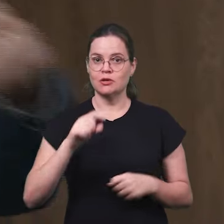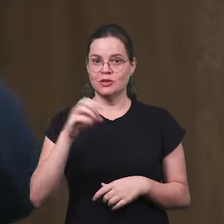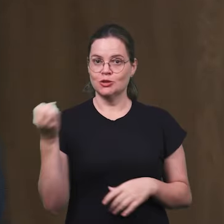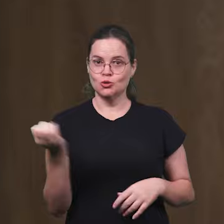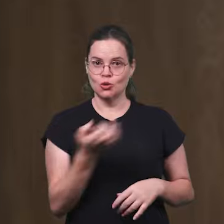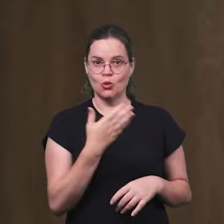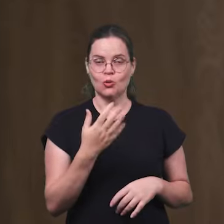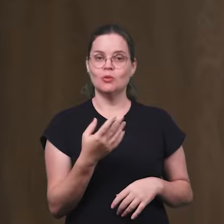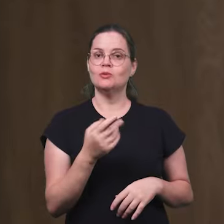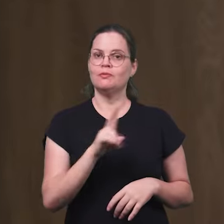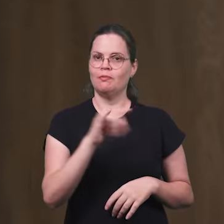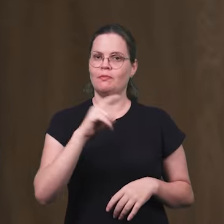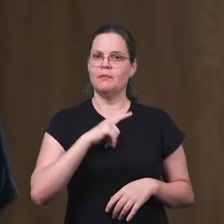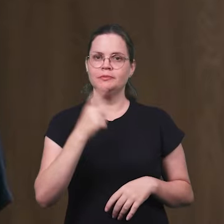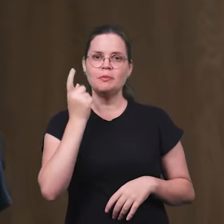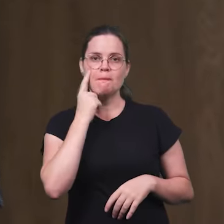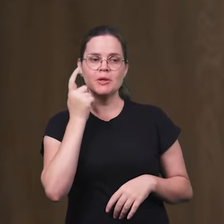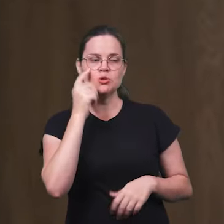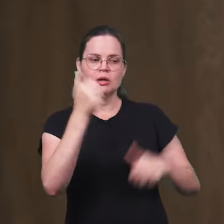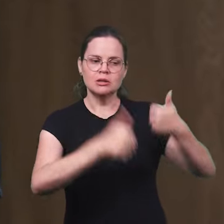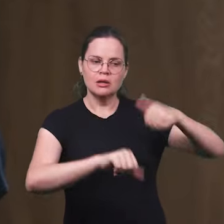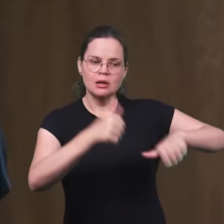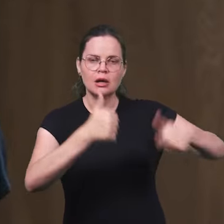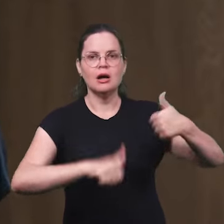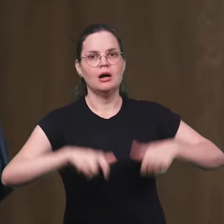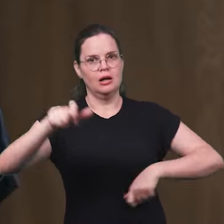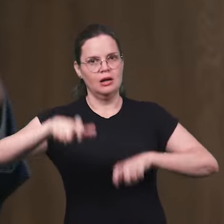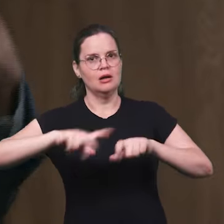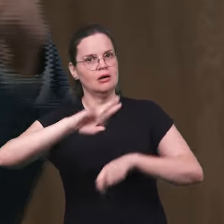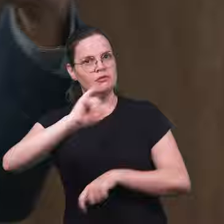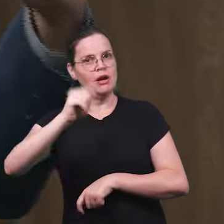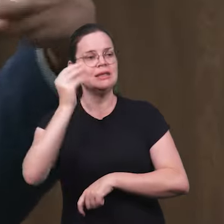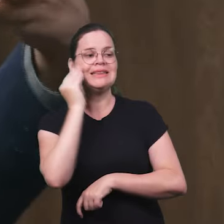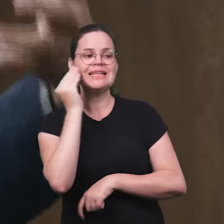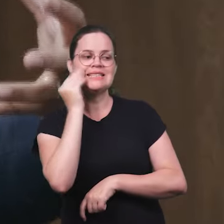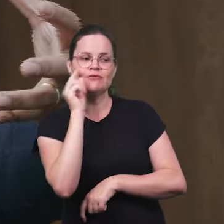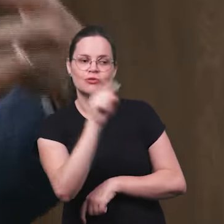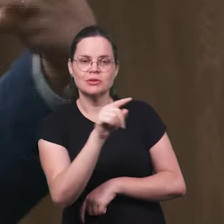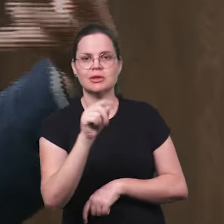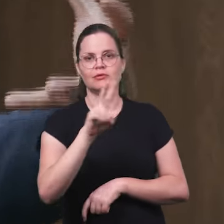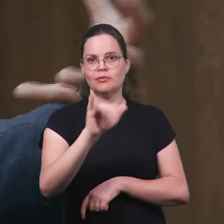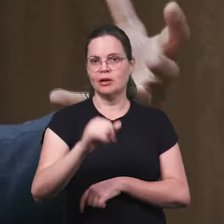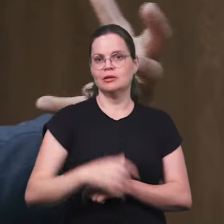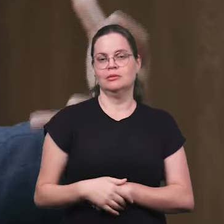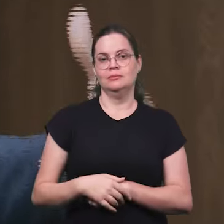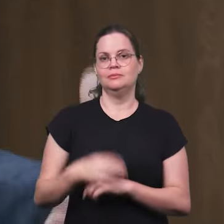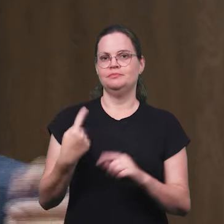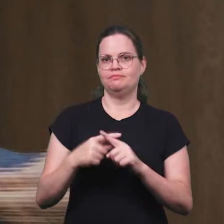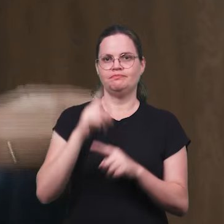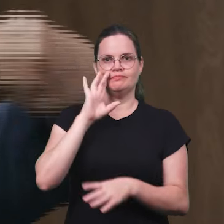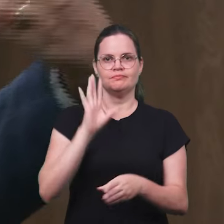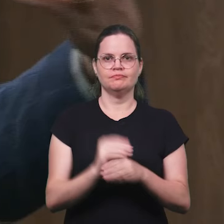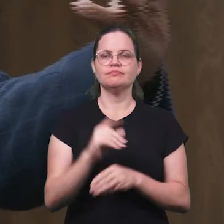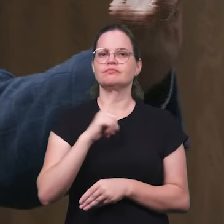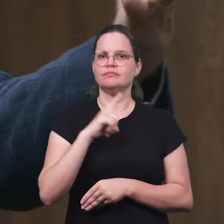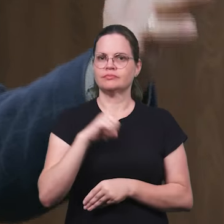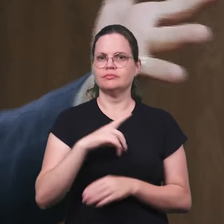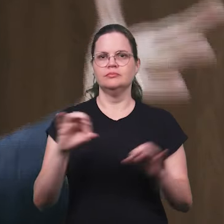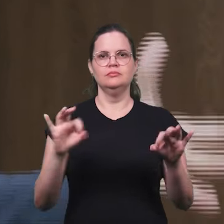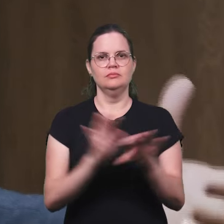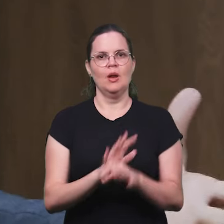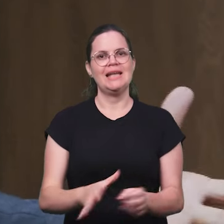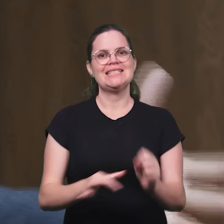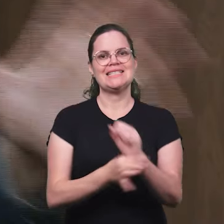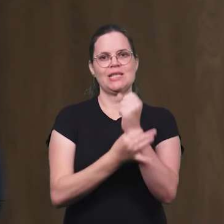testado também, né? É importante destacar que, apesar da estabilidade que se fala tanto do serviço público, você entra num